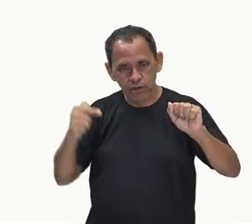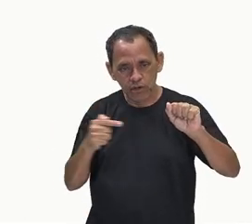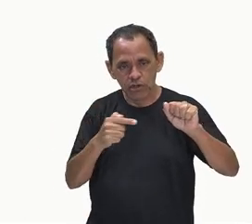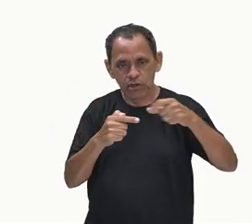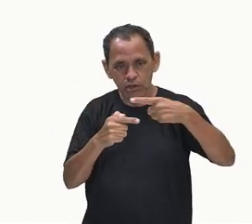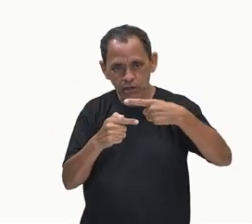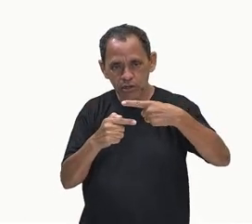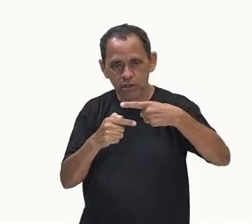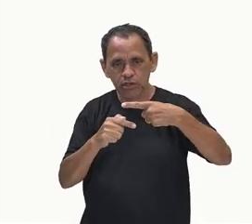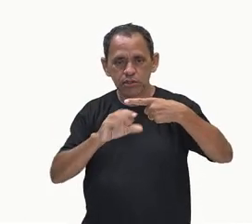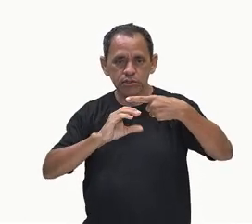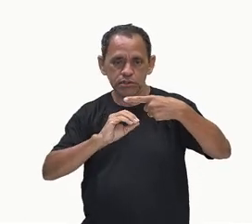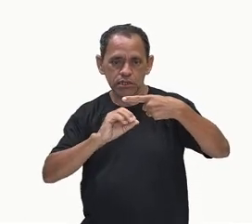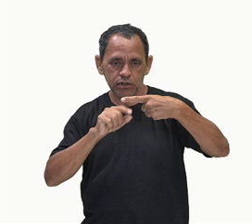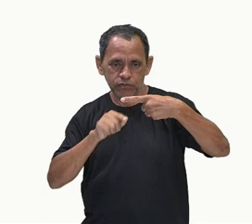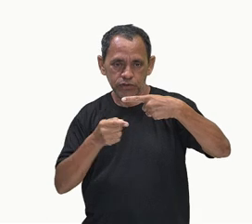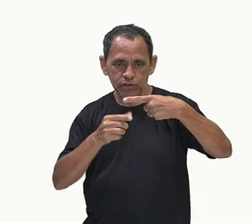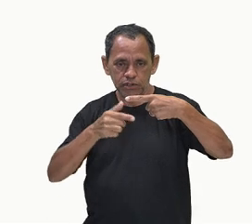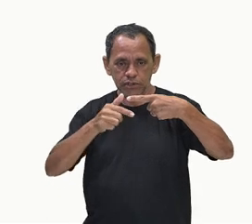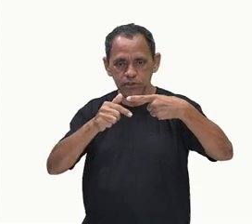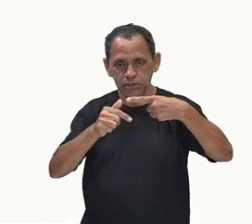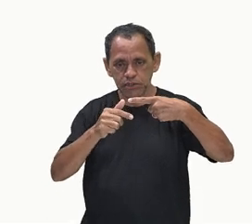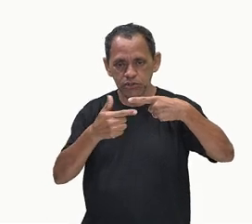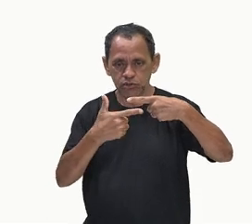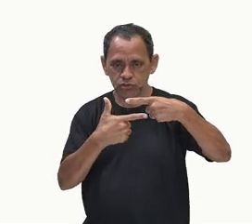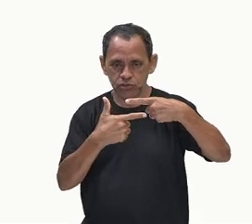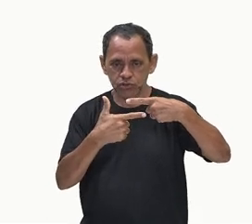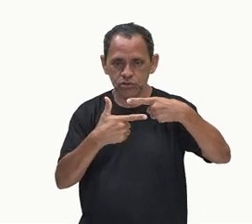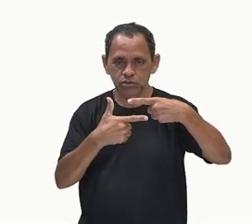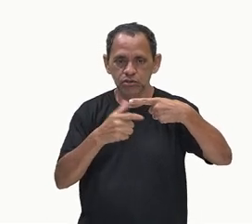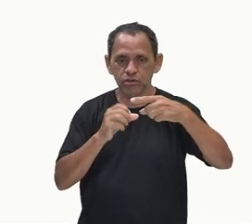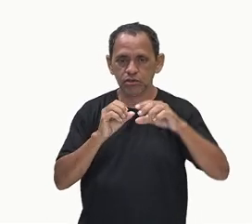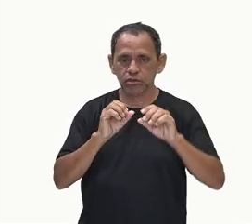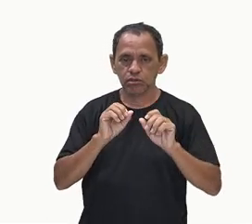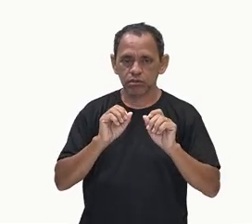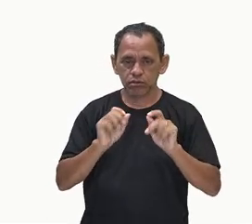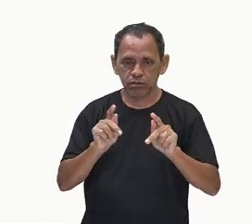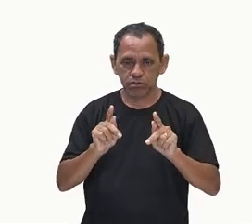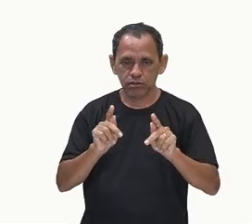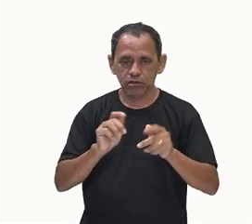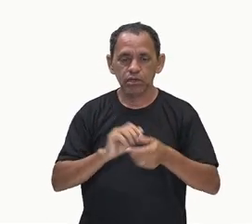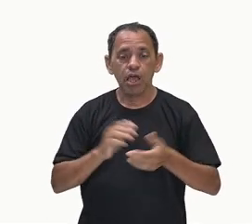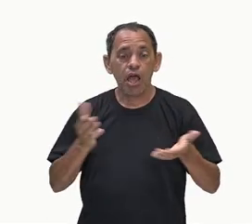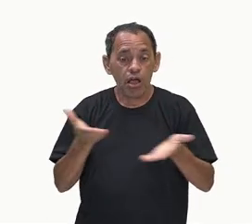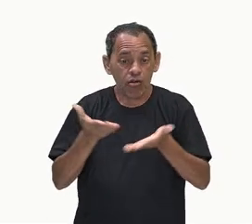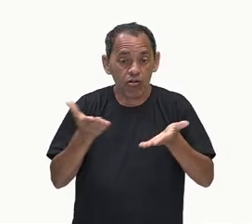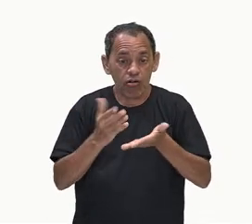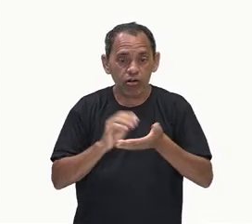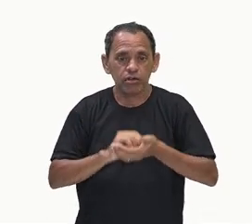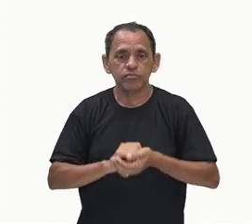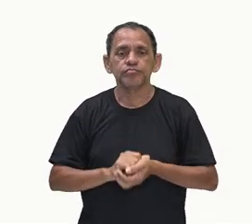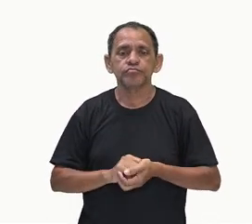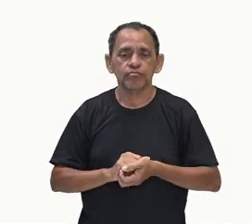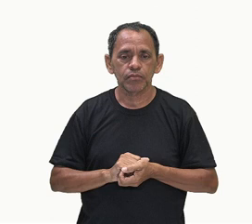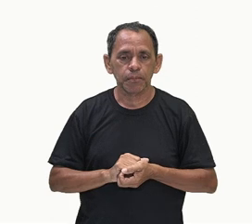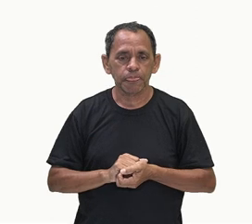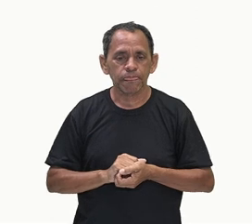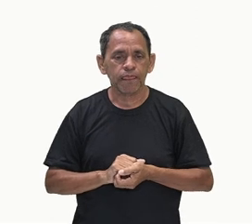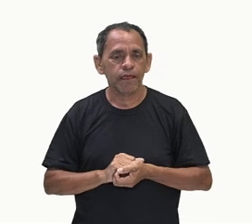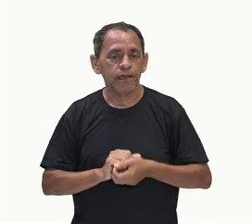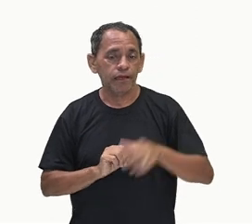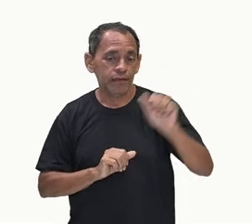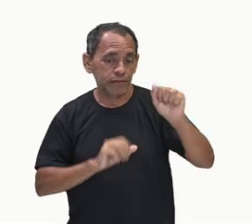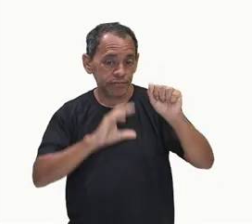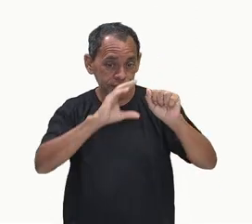multiplicando AC ele passa dividindo esse resultado Então vamos ter que AC é igual a